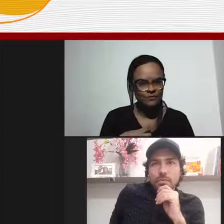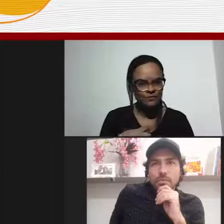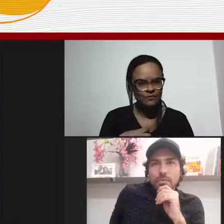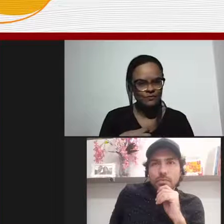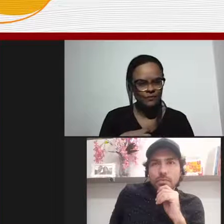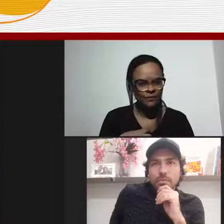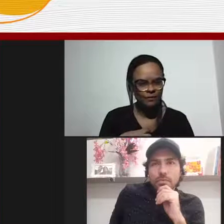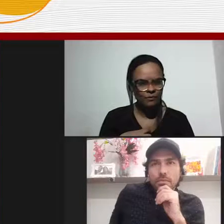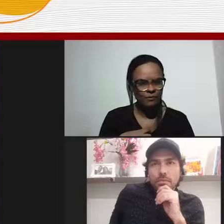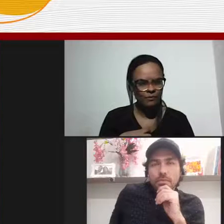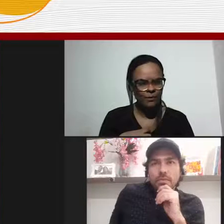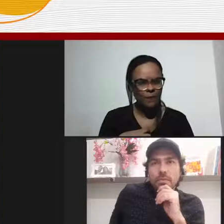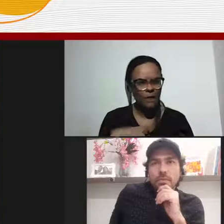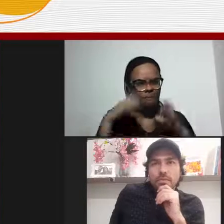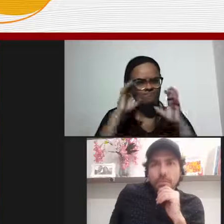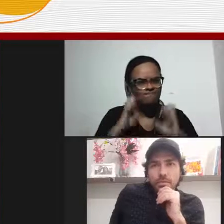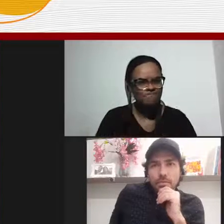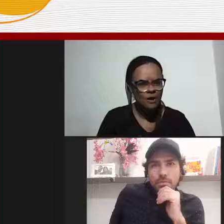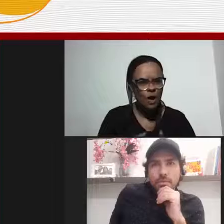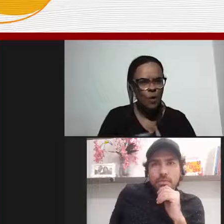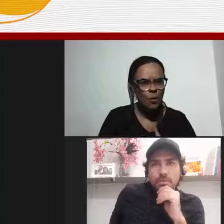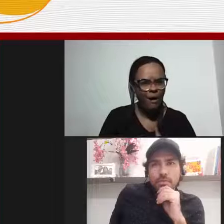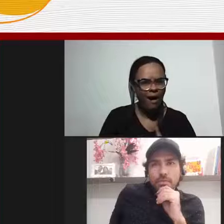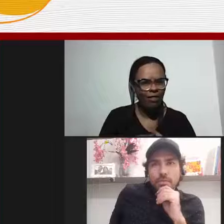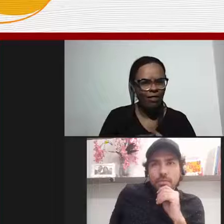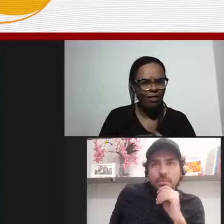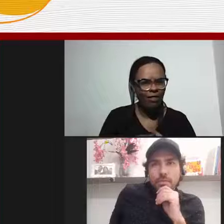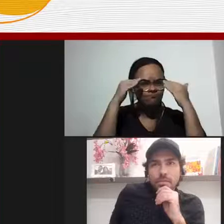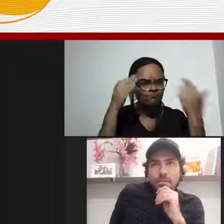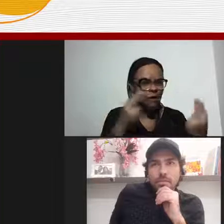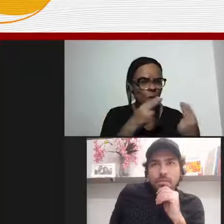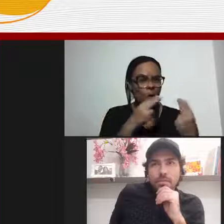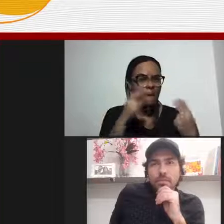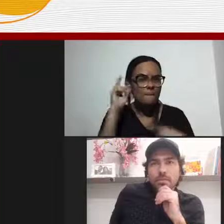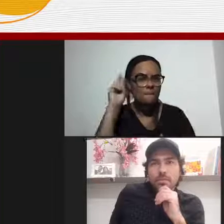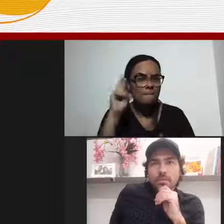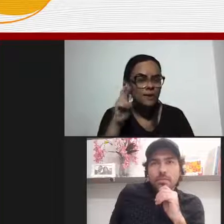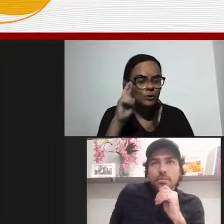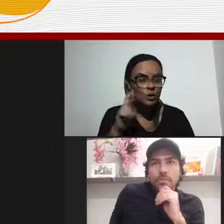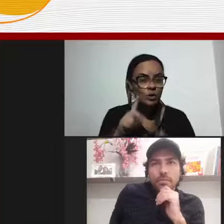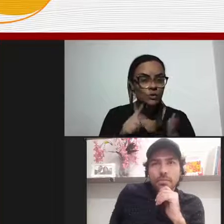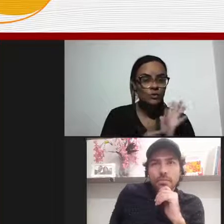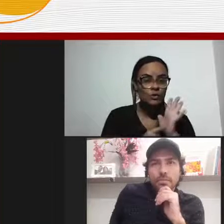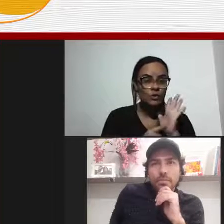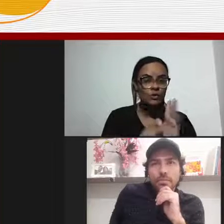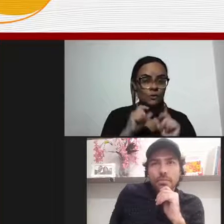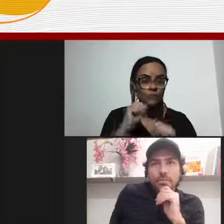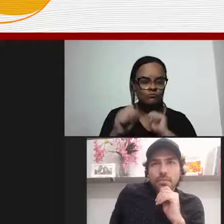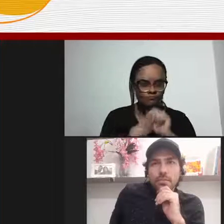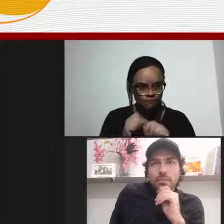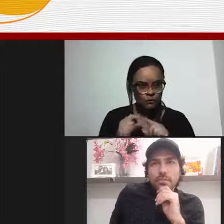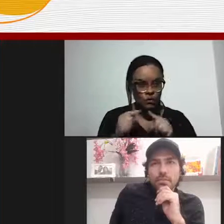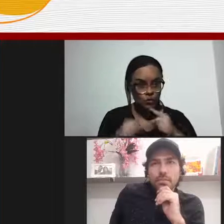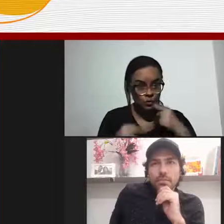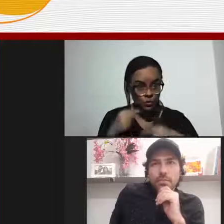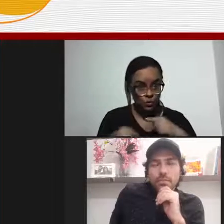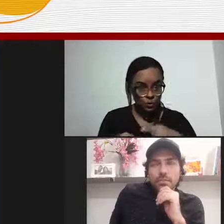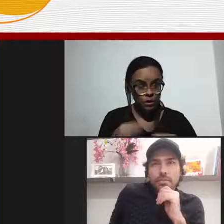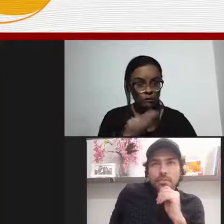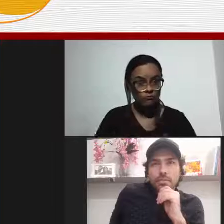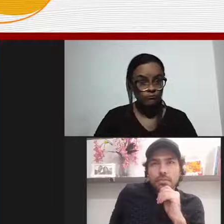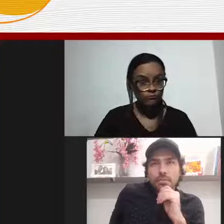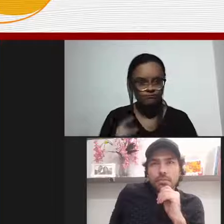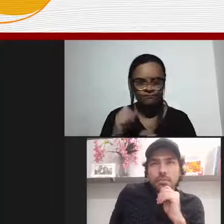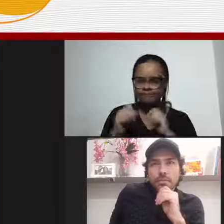de uma forma ética, de uma forma responsável, mostrando para os políticos, mostrando para os